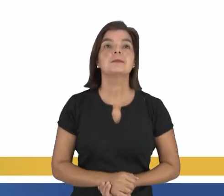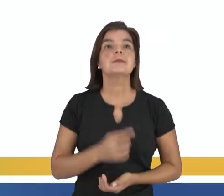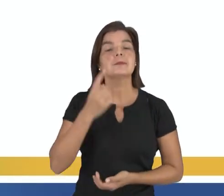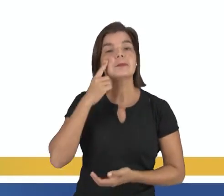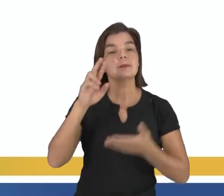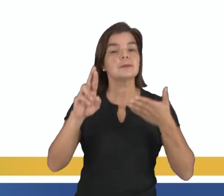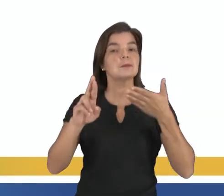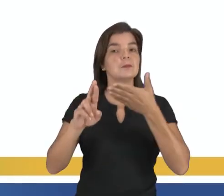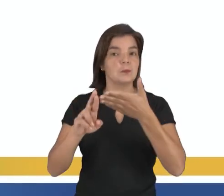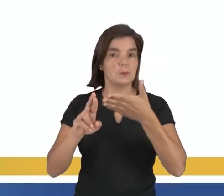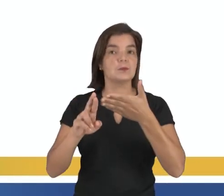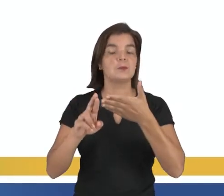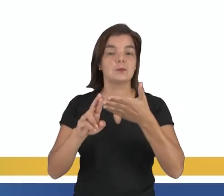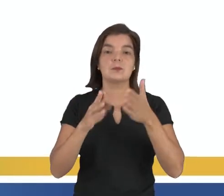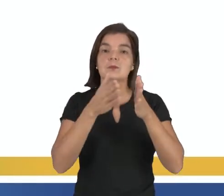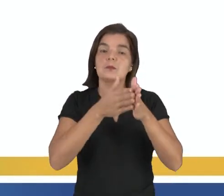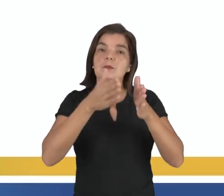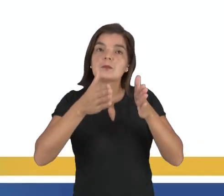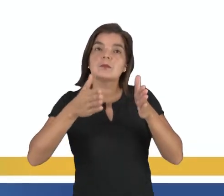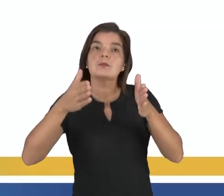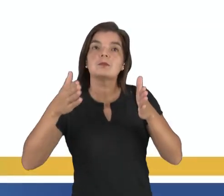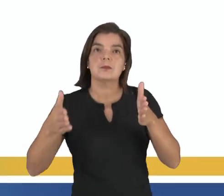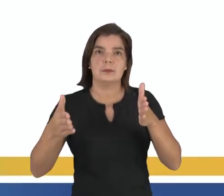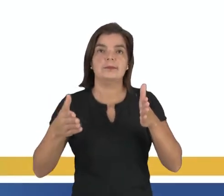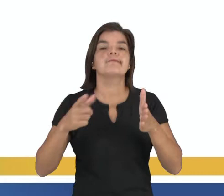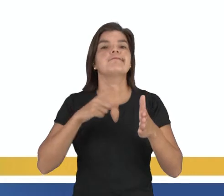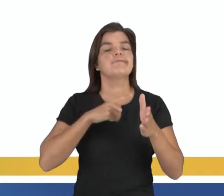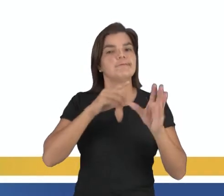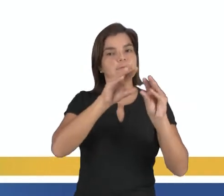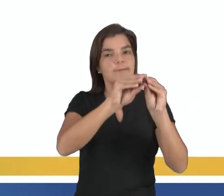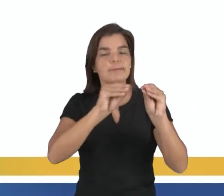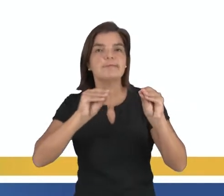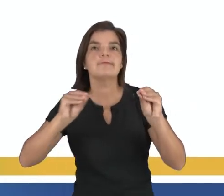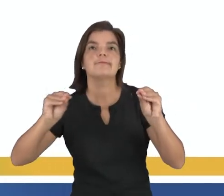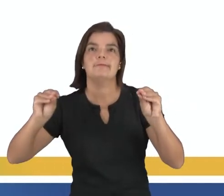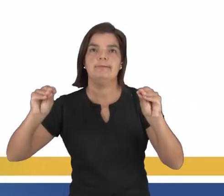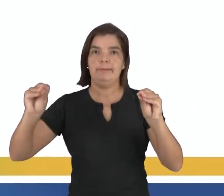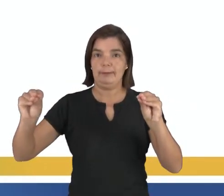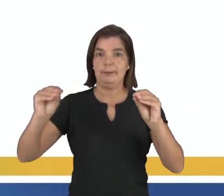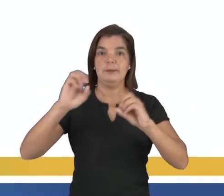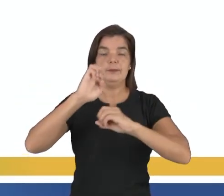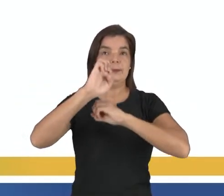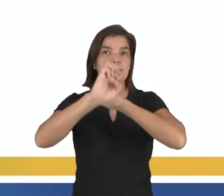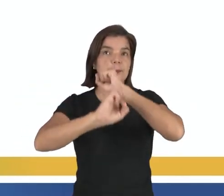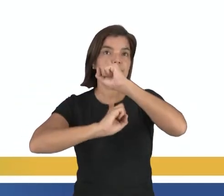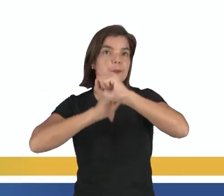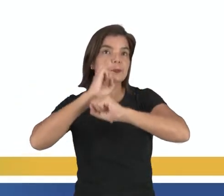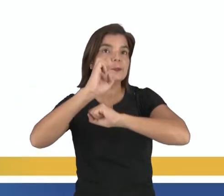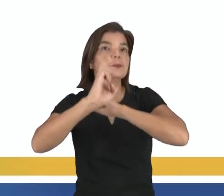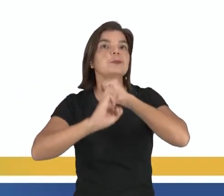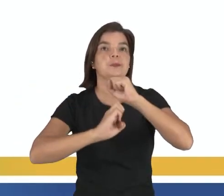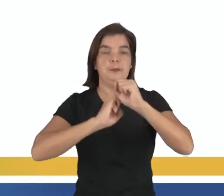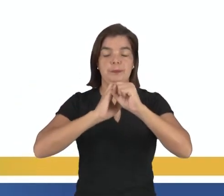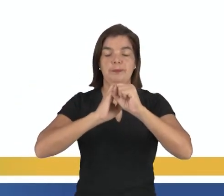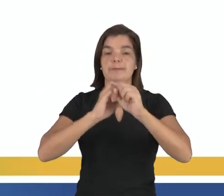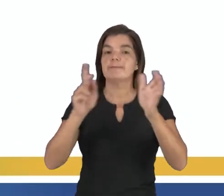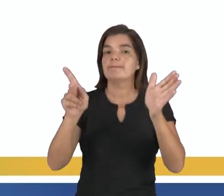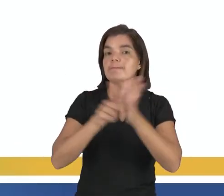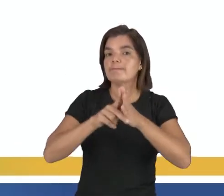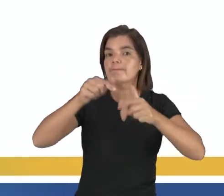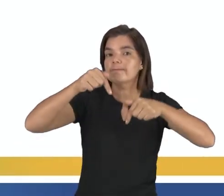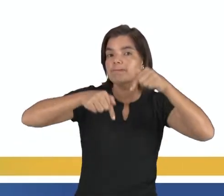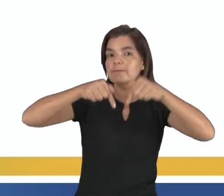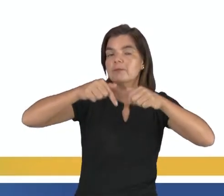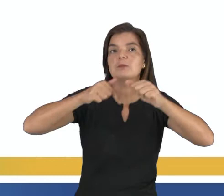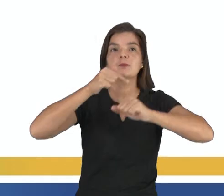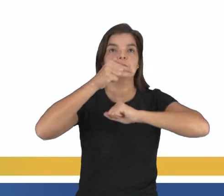Então, reação de oxirredução refere-se ao processo em que há transferência de elétrons entre espécies químicas,